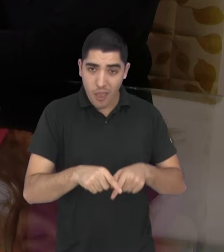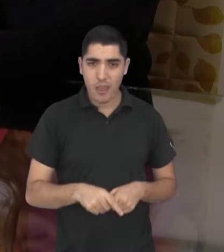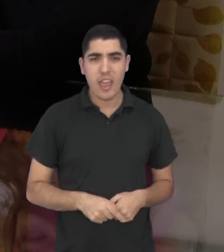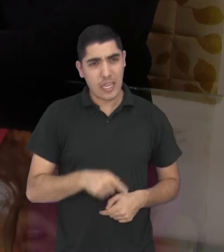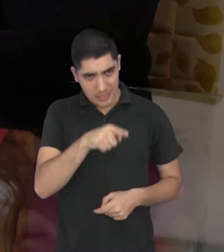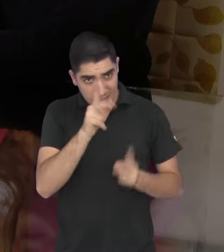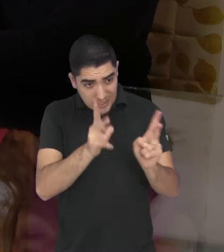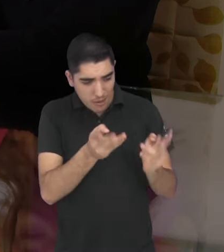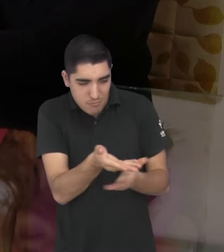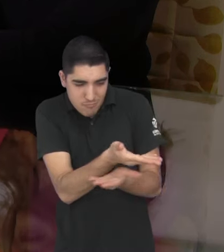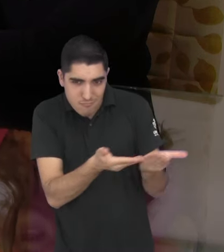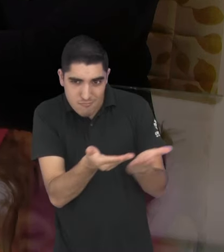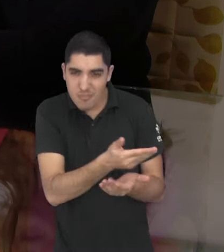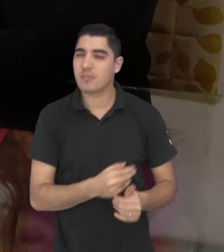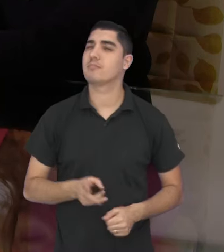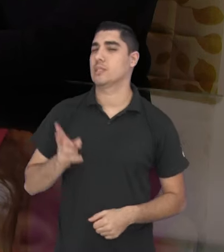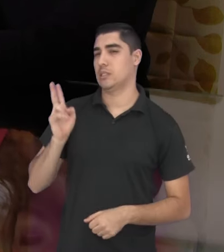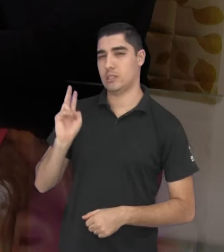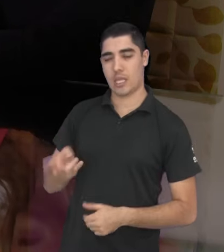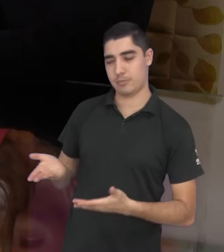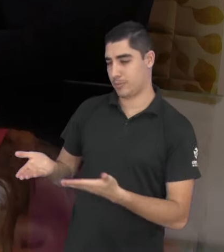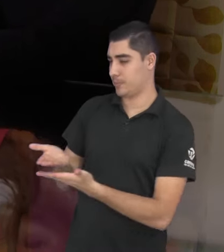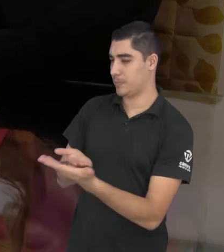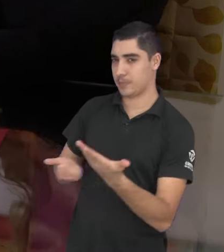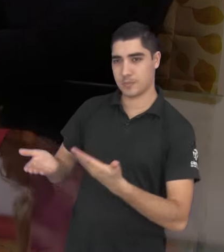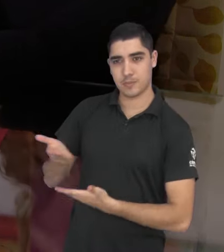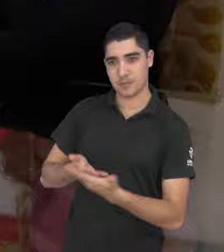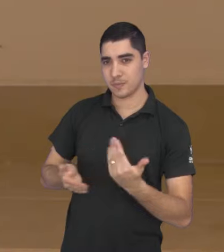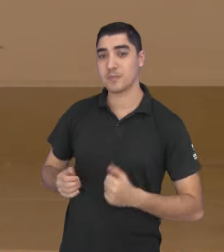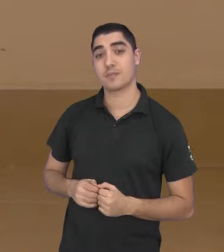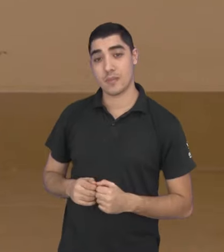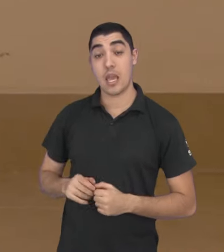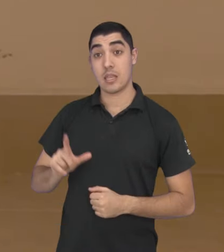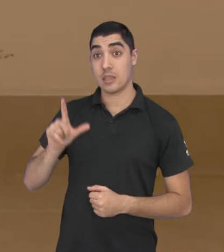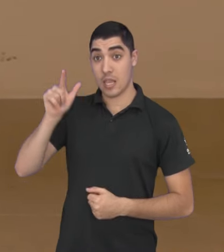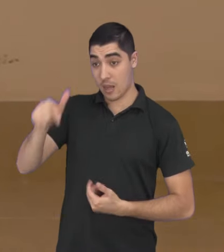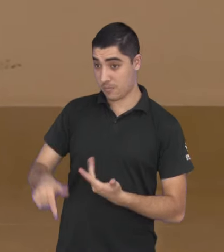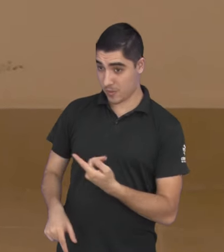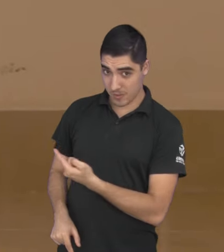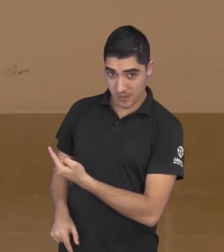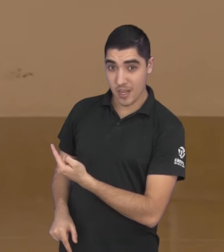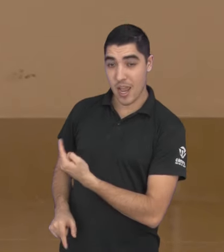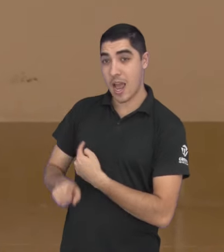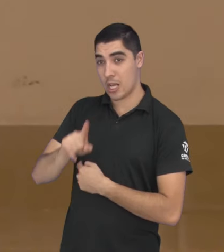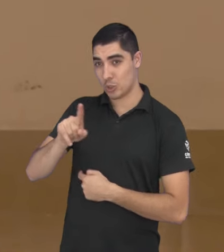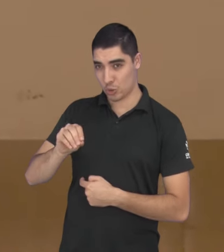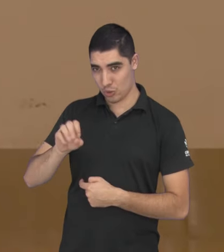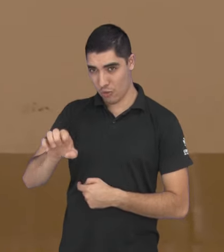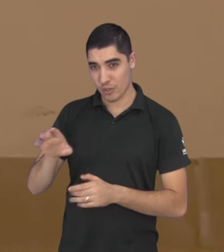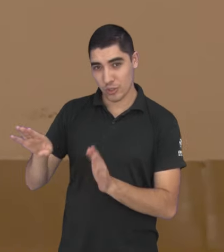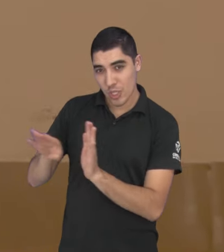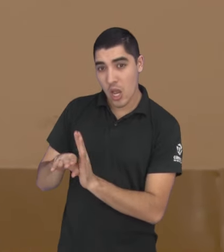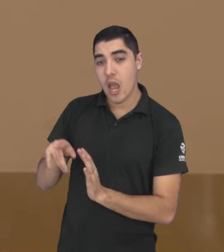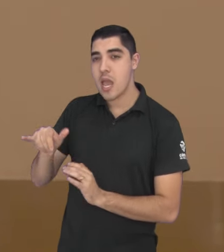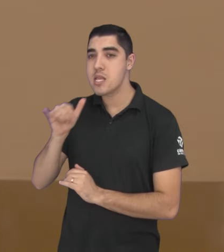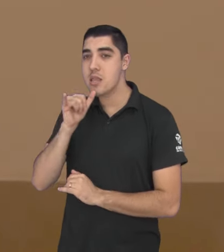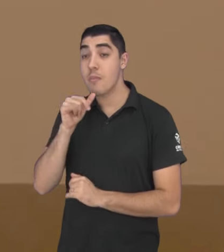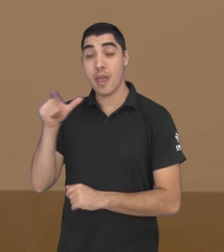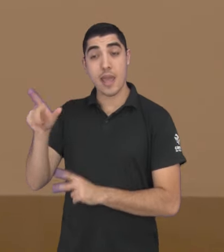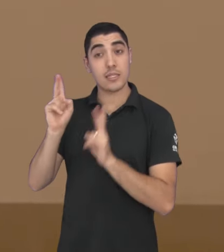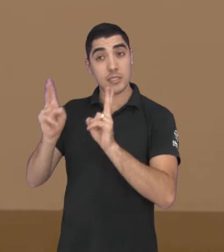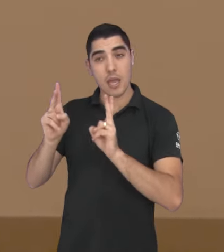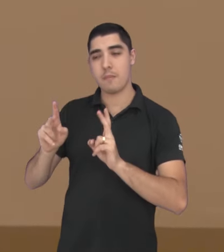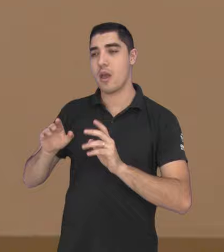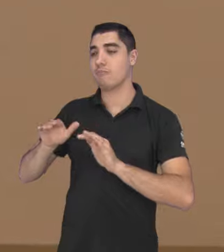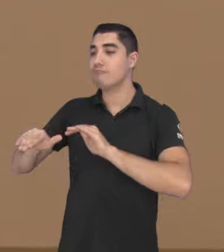sempre foi assim, Adriane, essa parceria sempre, entre eles? Sempre. E agora que a Zoe chegou, deita pra dormir eu e meu marido. Acorda eu, meu